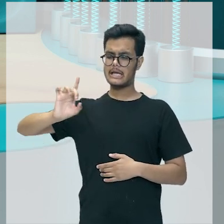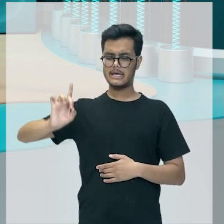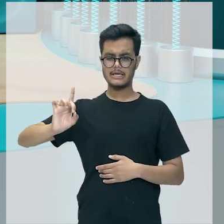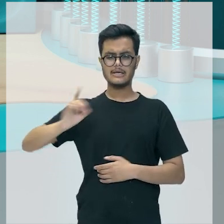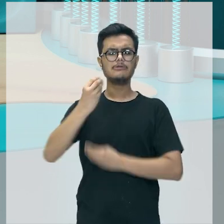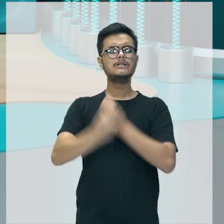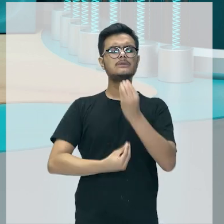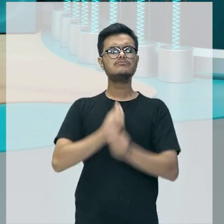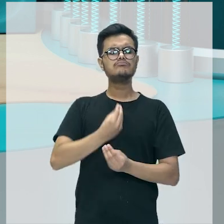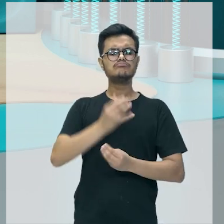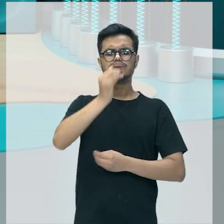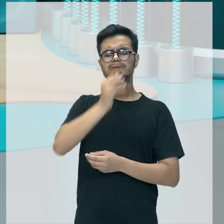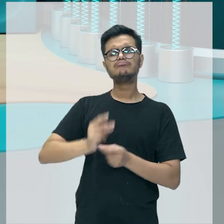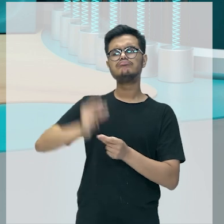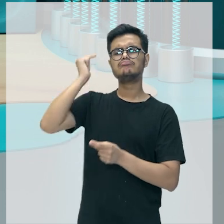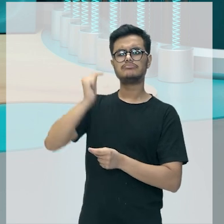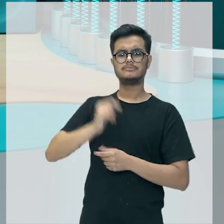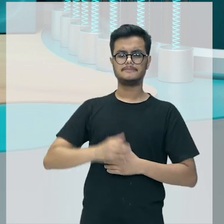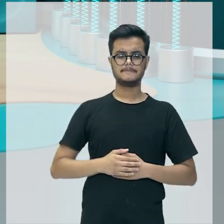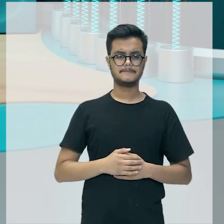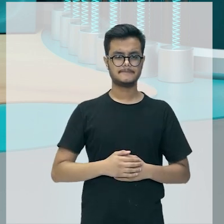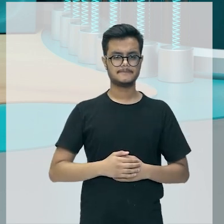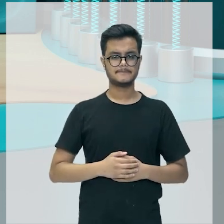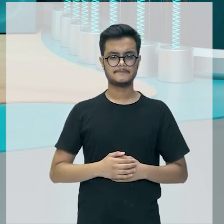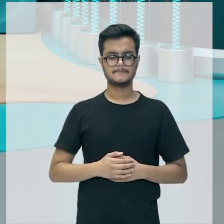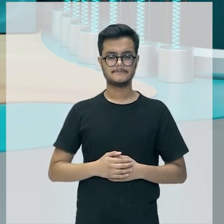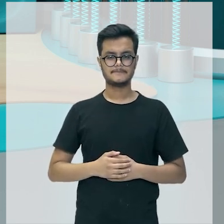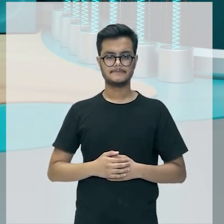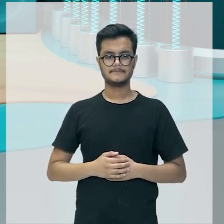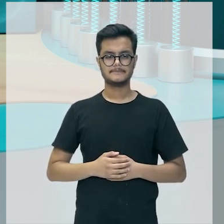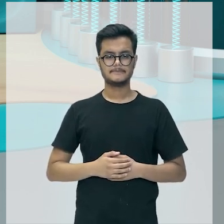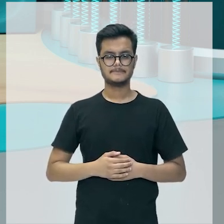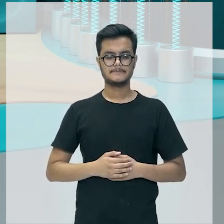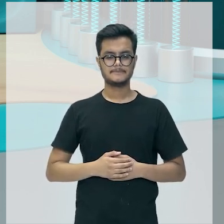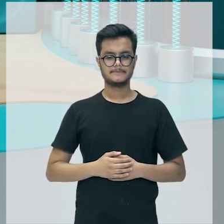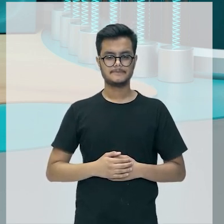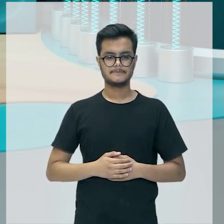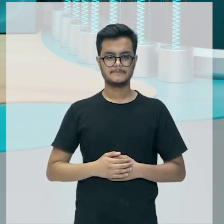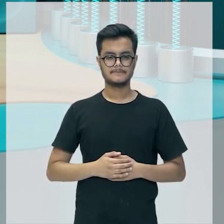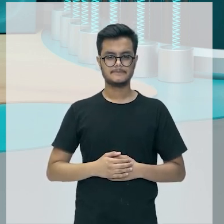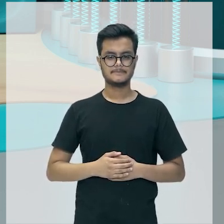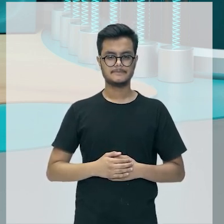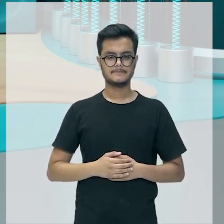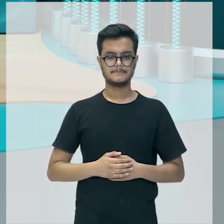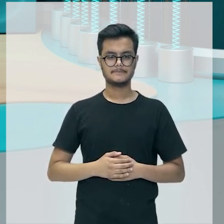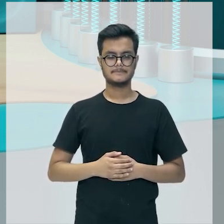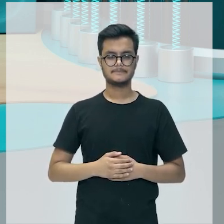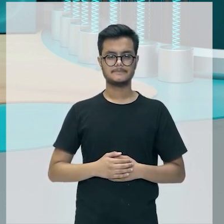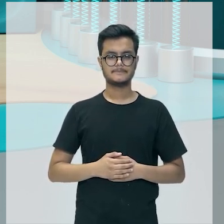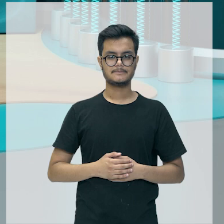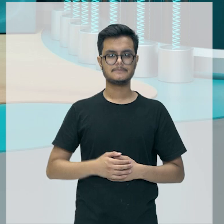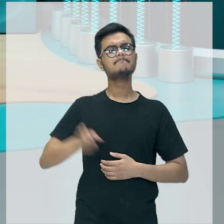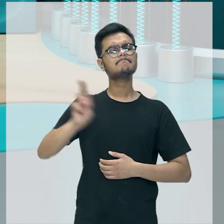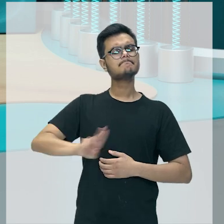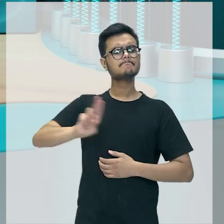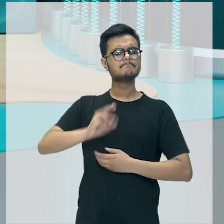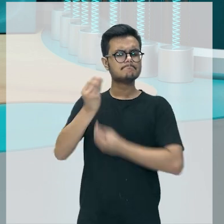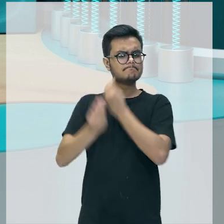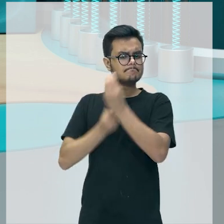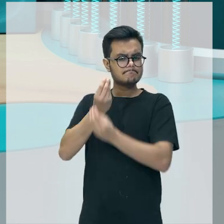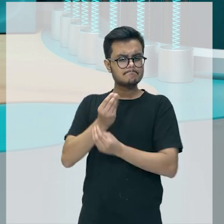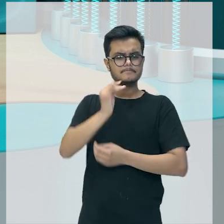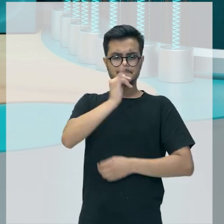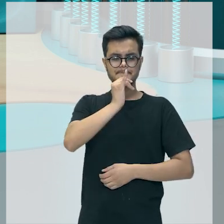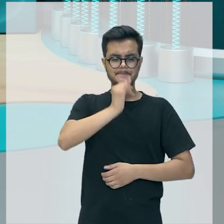vai ficar no passado? Ah, eu abracei os meus amigos hoje. Como é que eu falaria isso usando o hug? Vejam como é